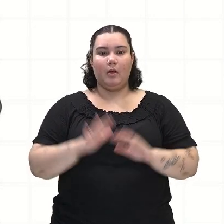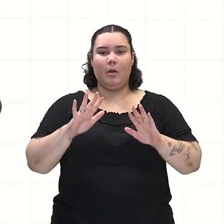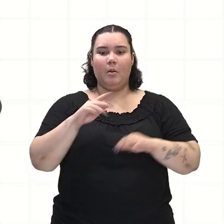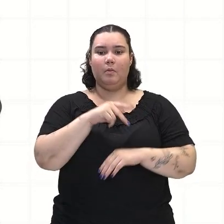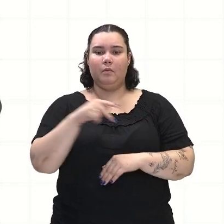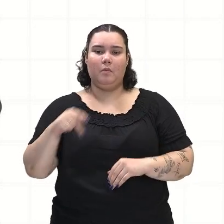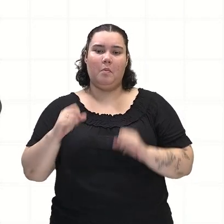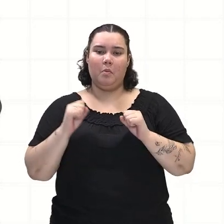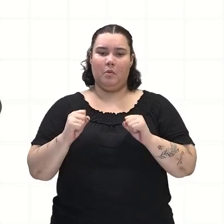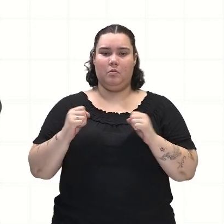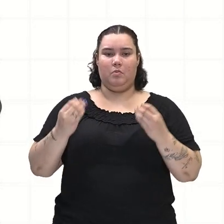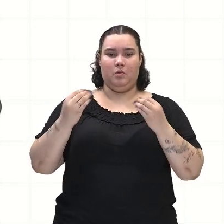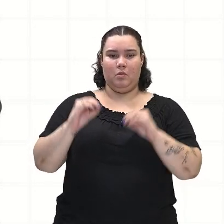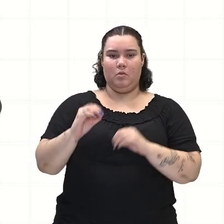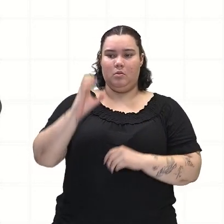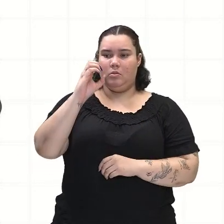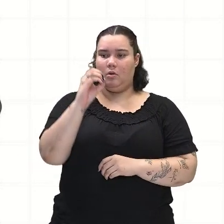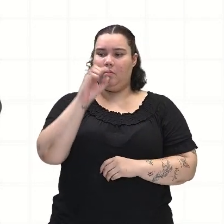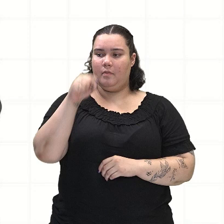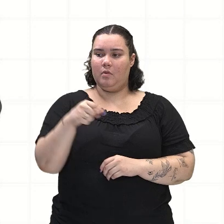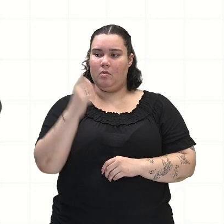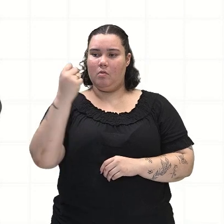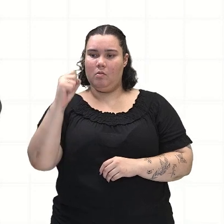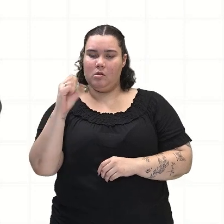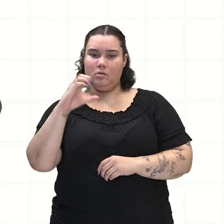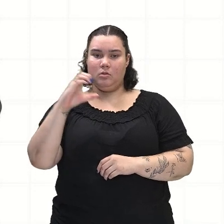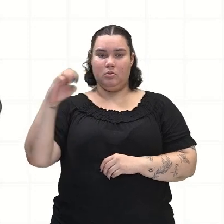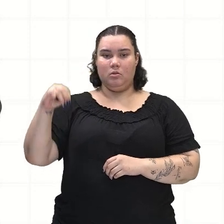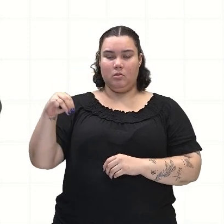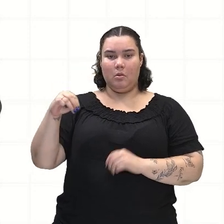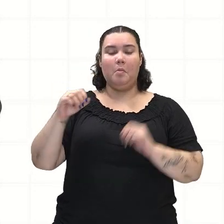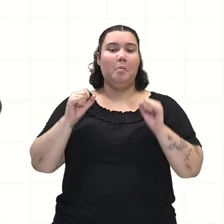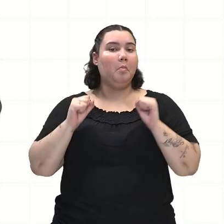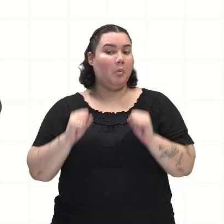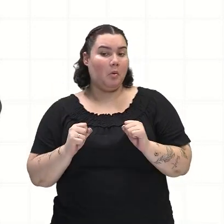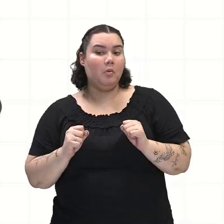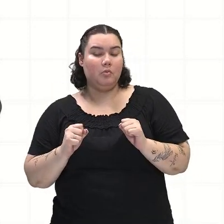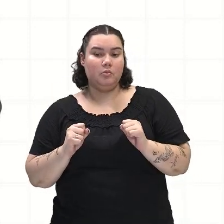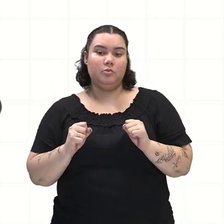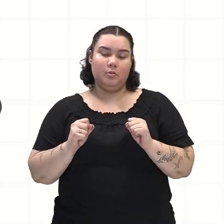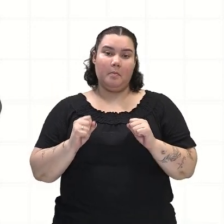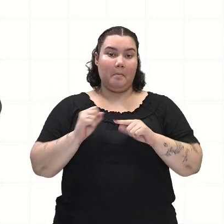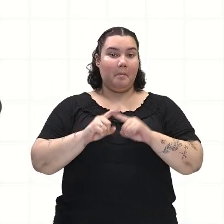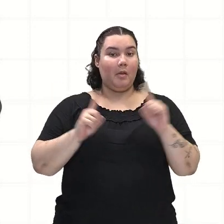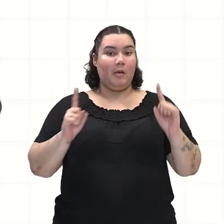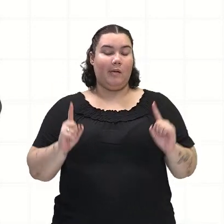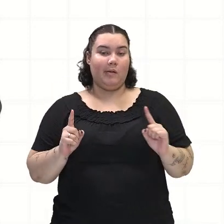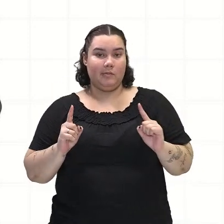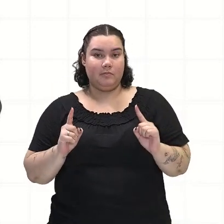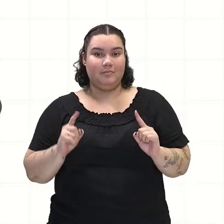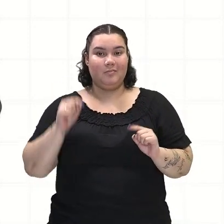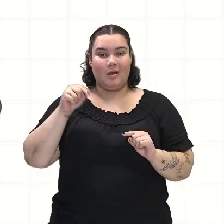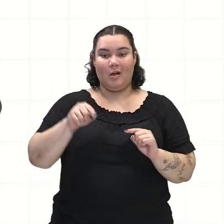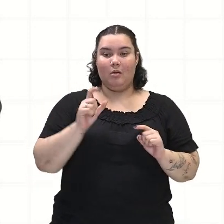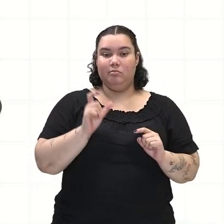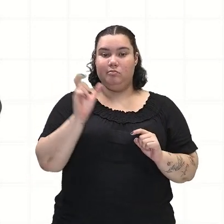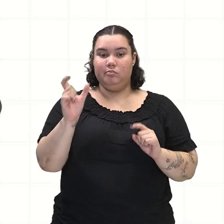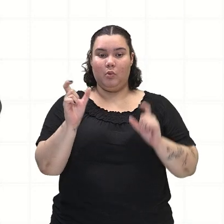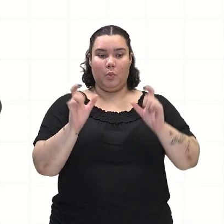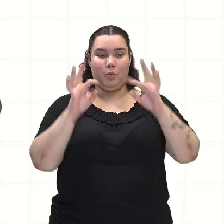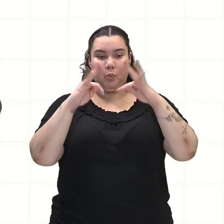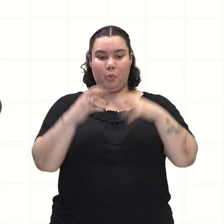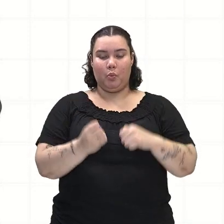poderia ter colocado 0,8 em centímetros? Poderia. Porém, como as unidades já estão